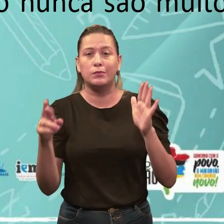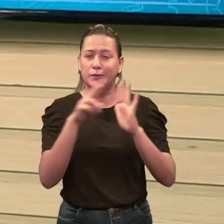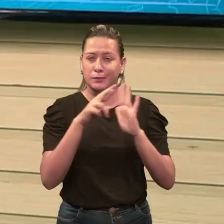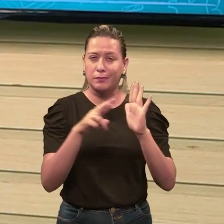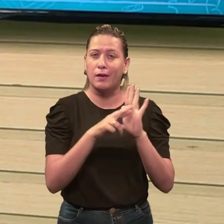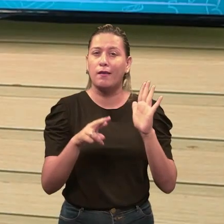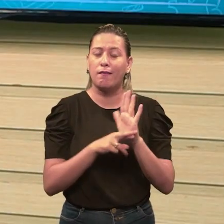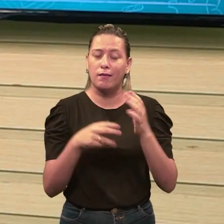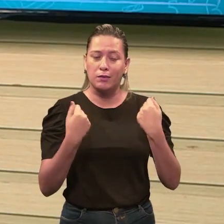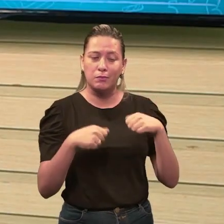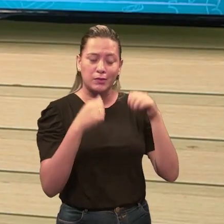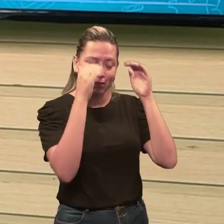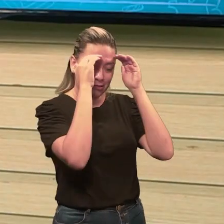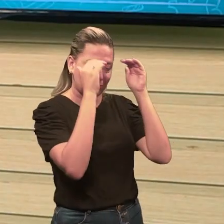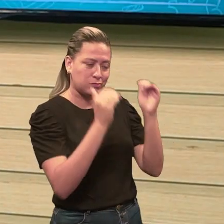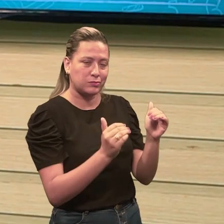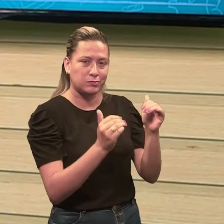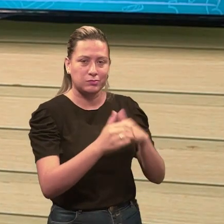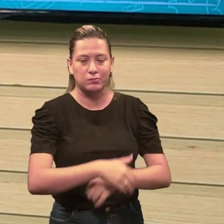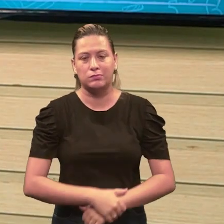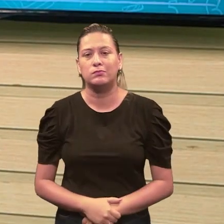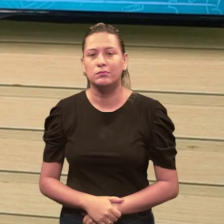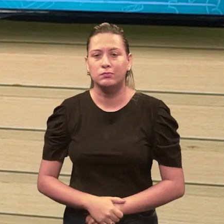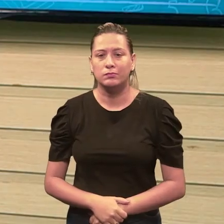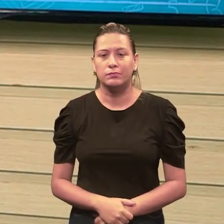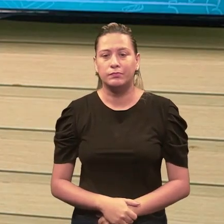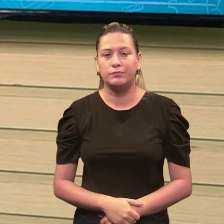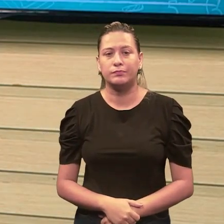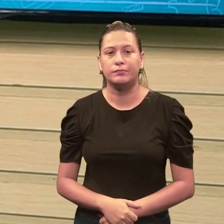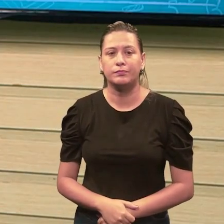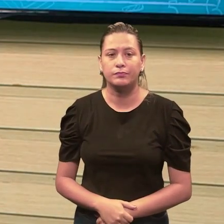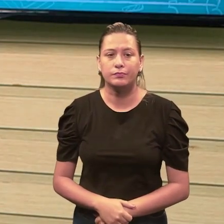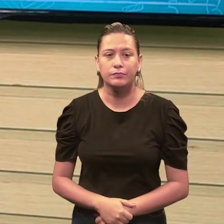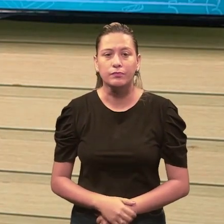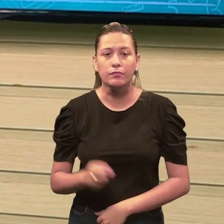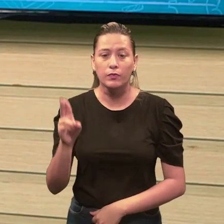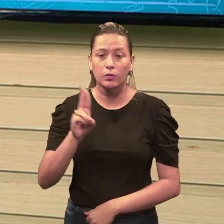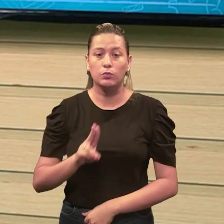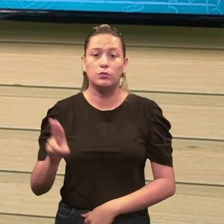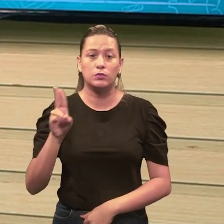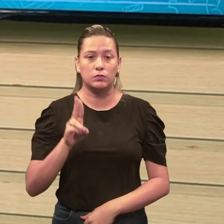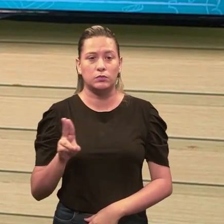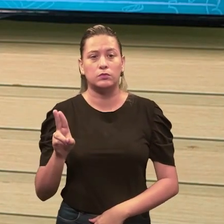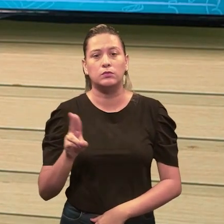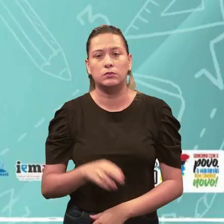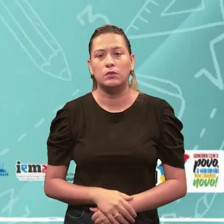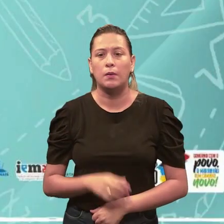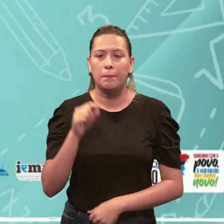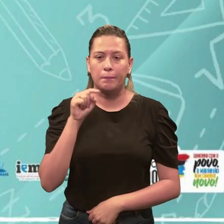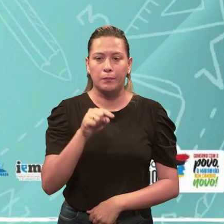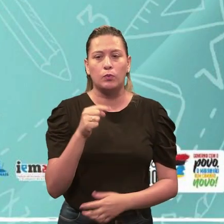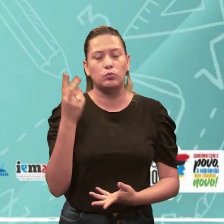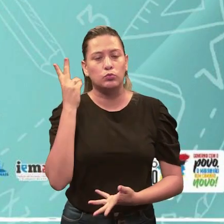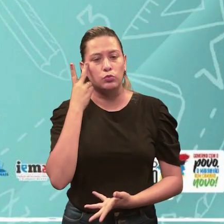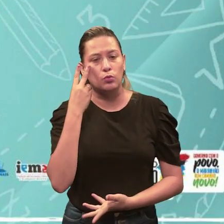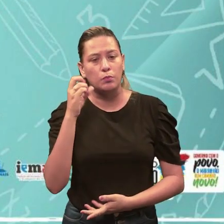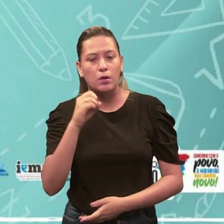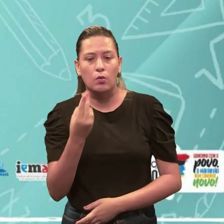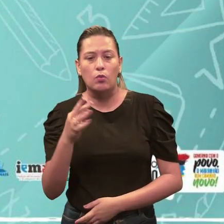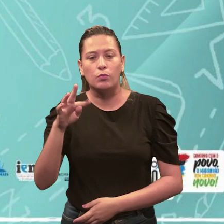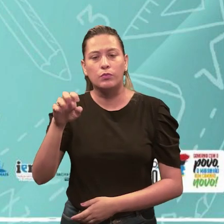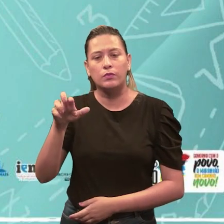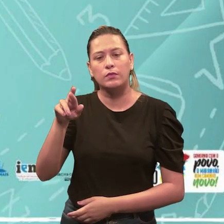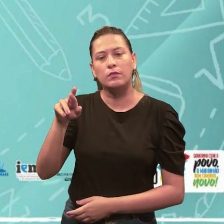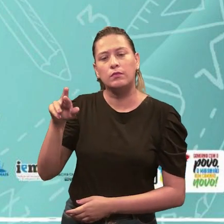Então, tem algumas regrinhas aí que precisa ser, teoricamente, adotada. Usar ponto